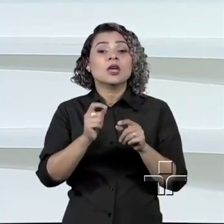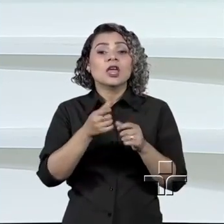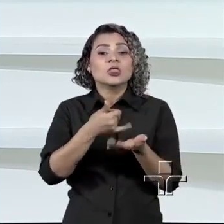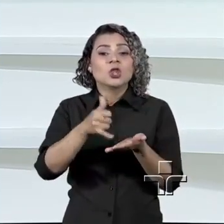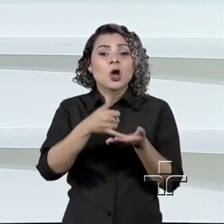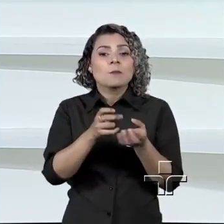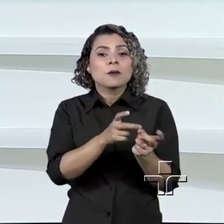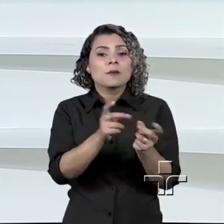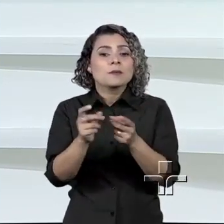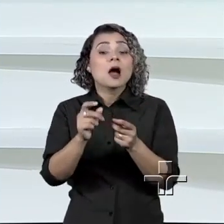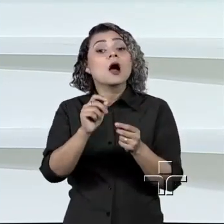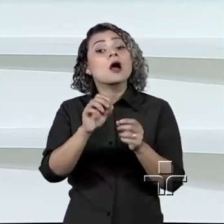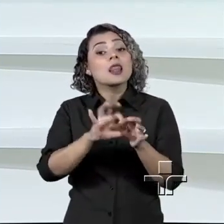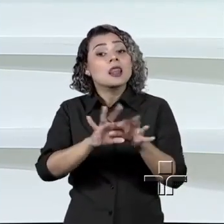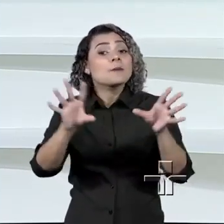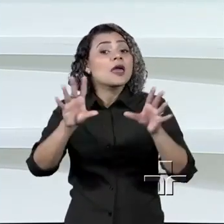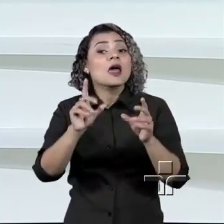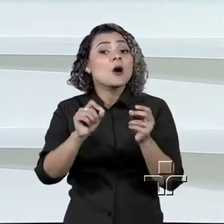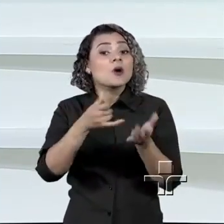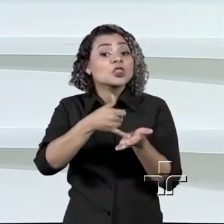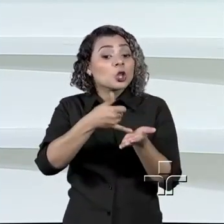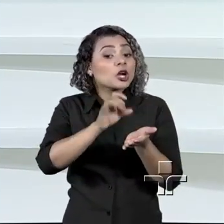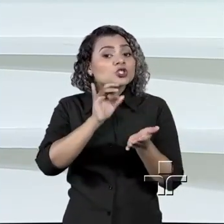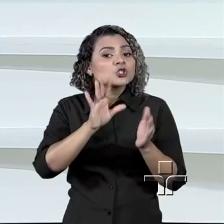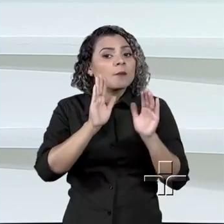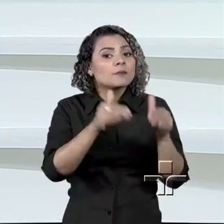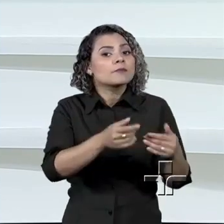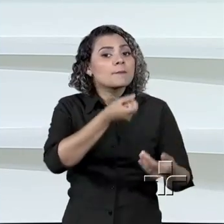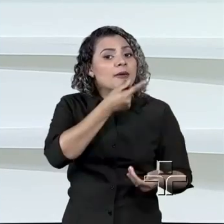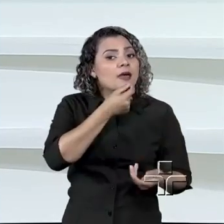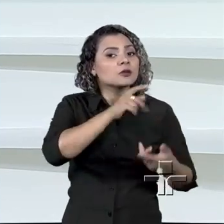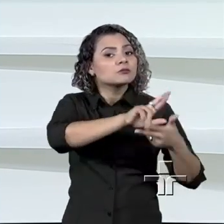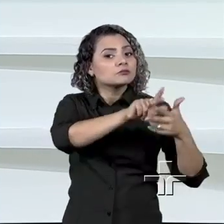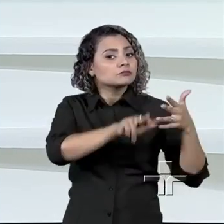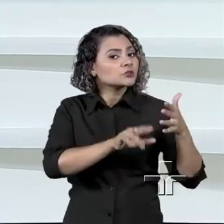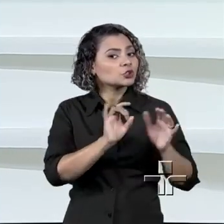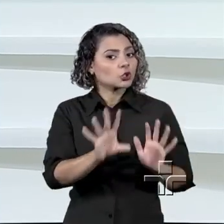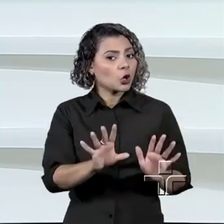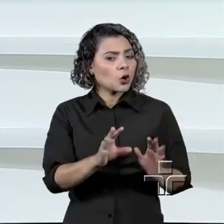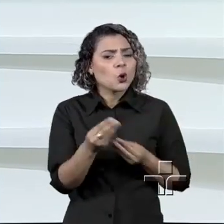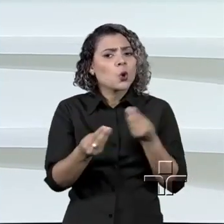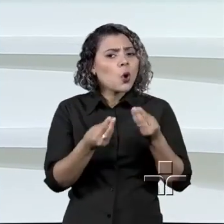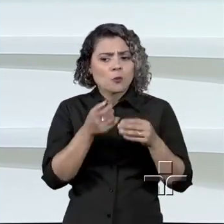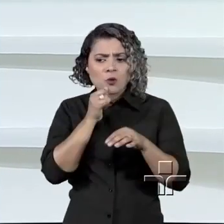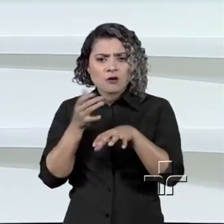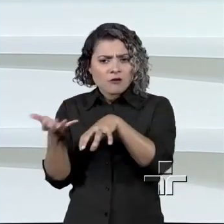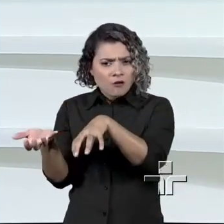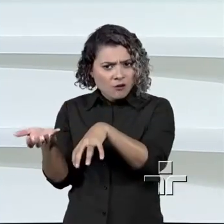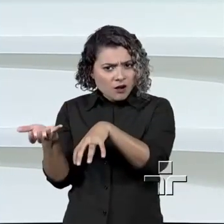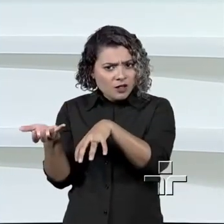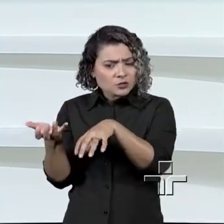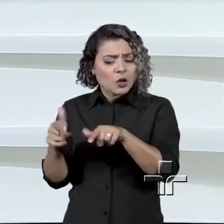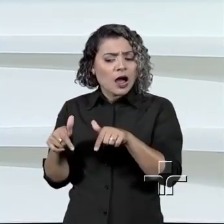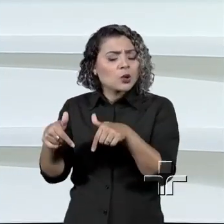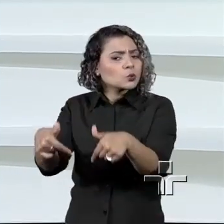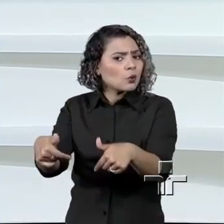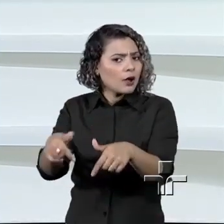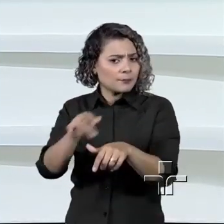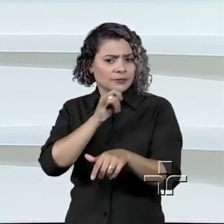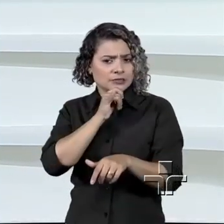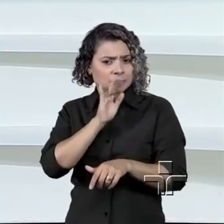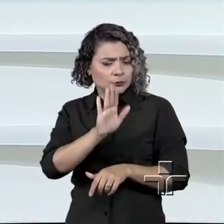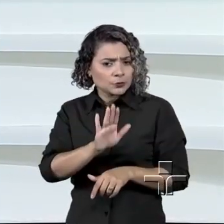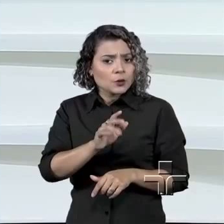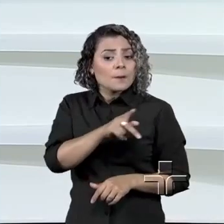drogas para usos medicinais. Como que é possível o Congresso, de forma geral, atuar, considerando que,